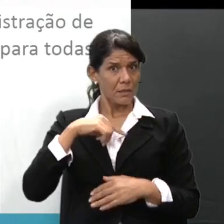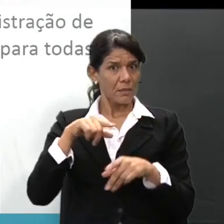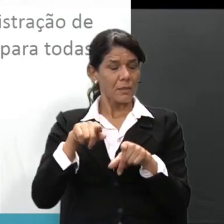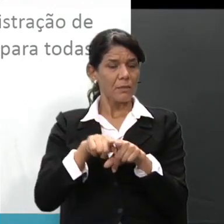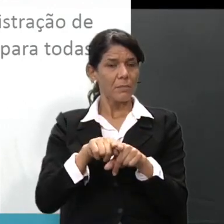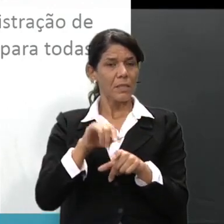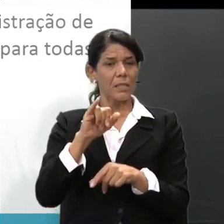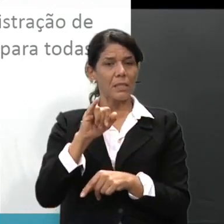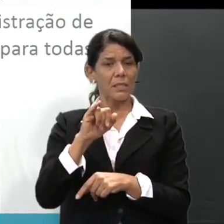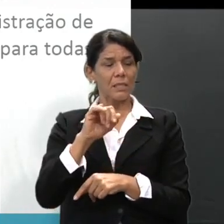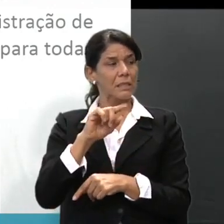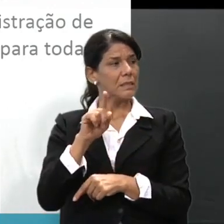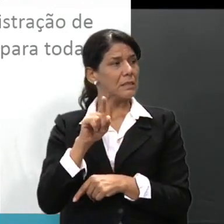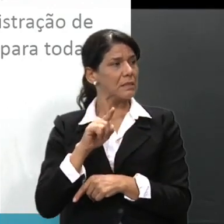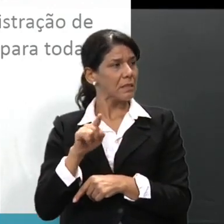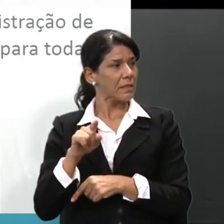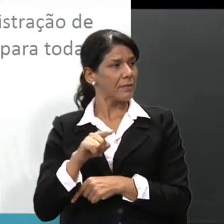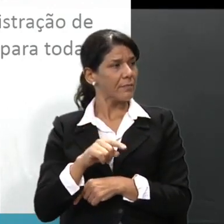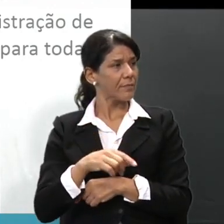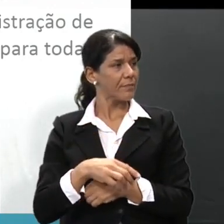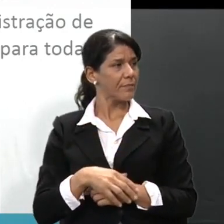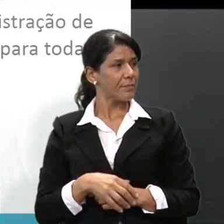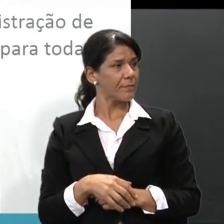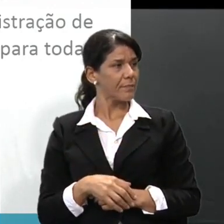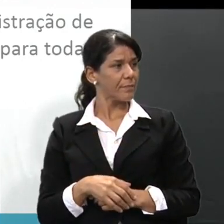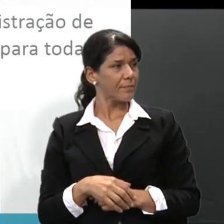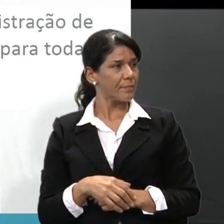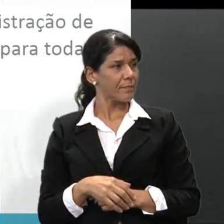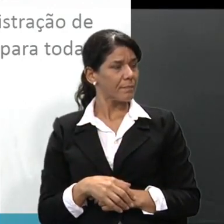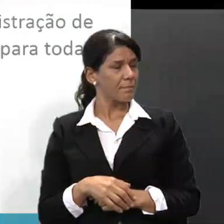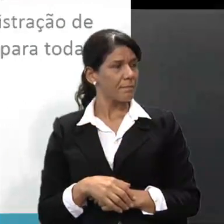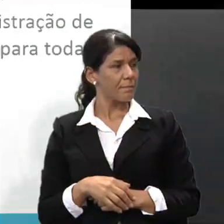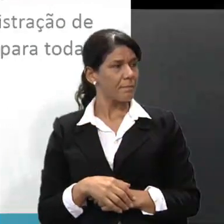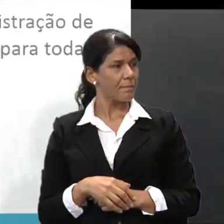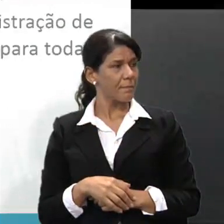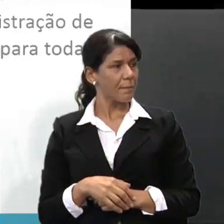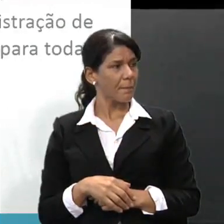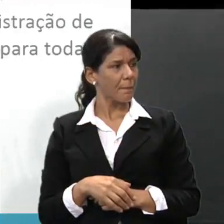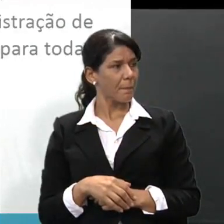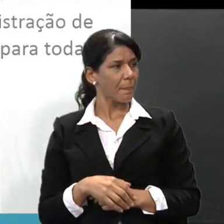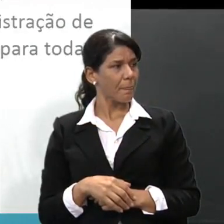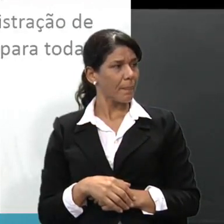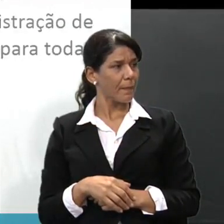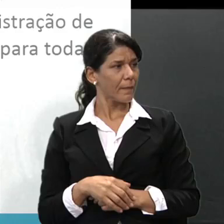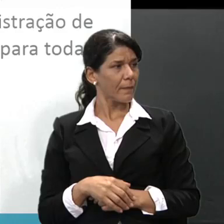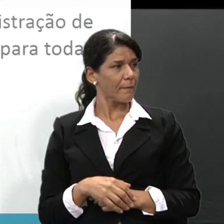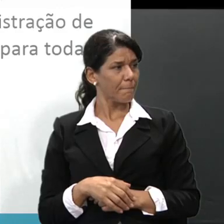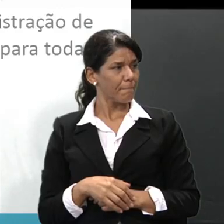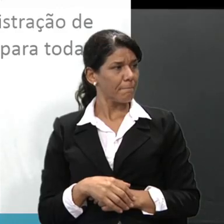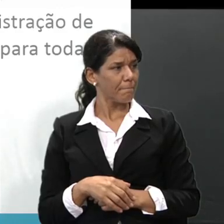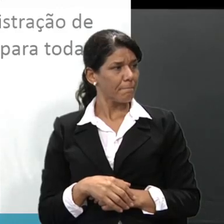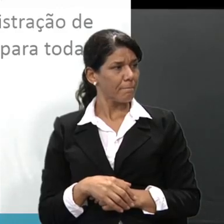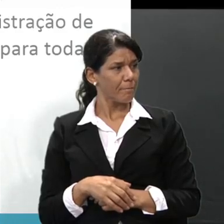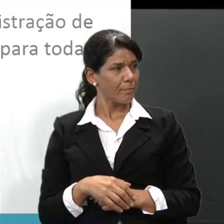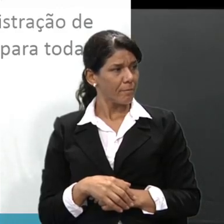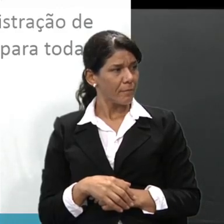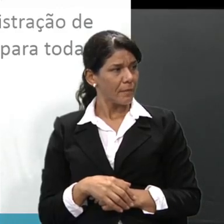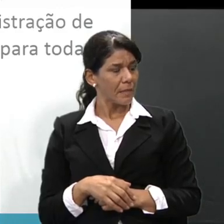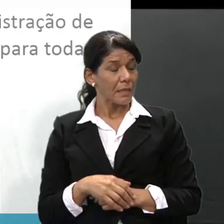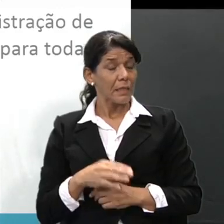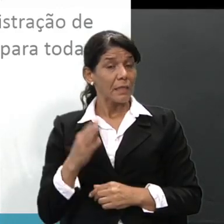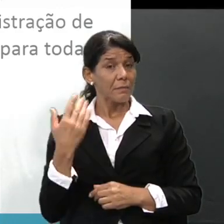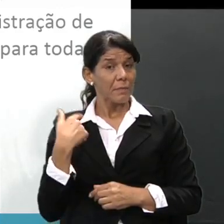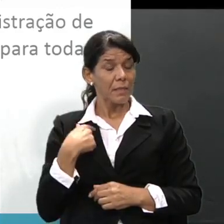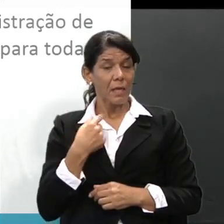em Z, que nós vamos aprender. Antes, indicada para administração de fármacos